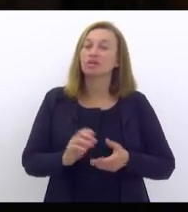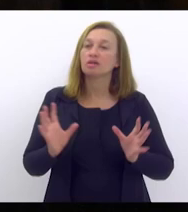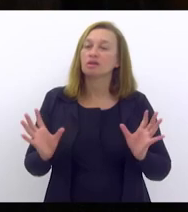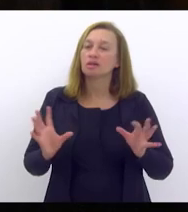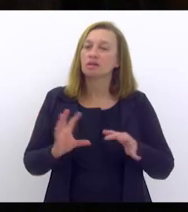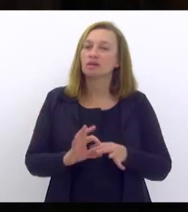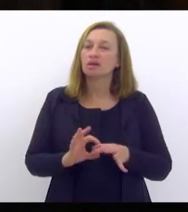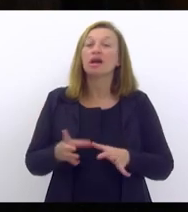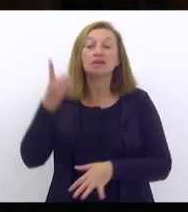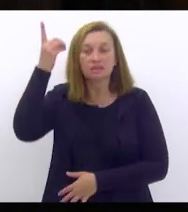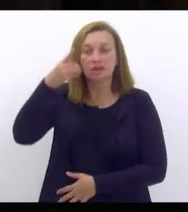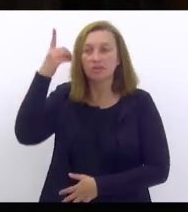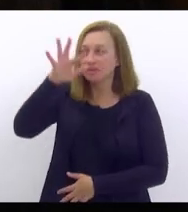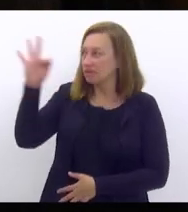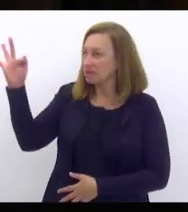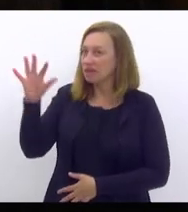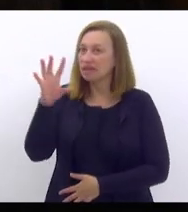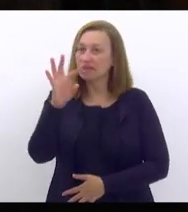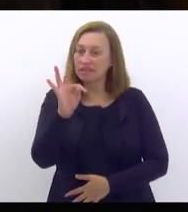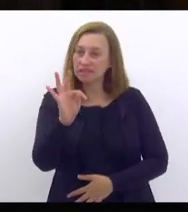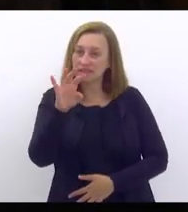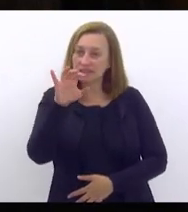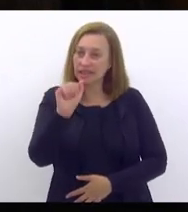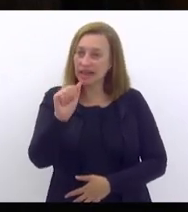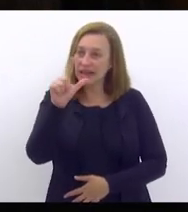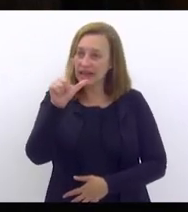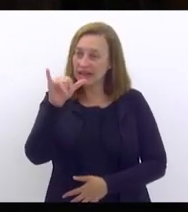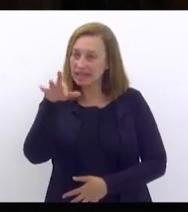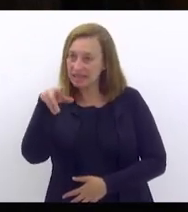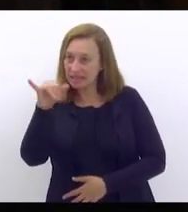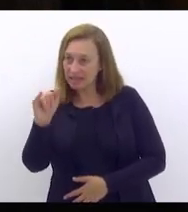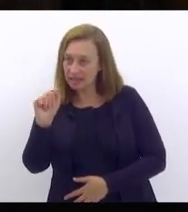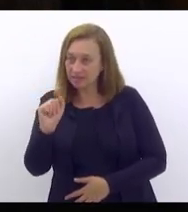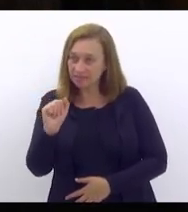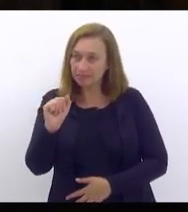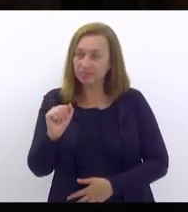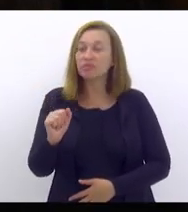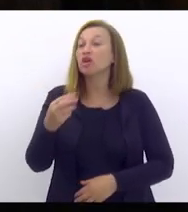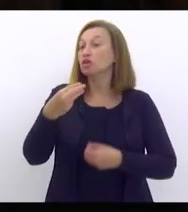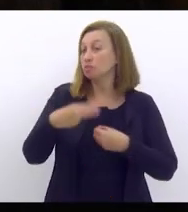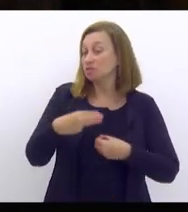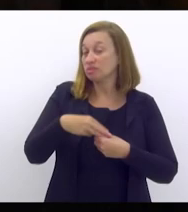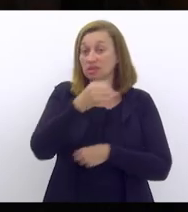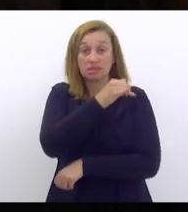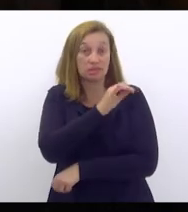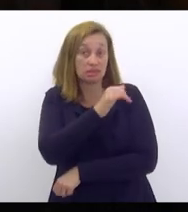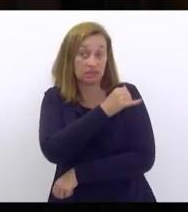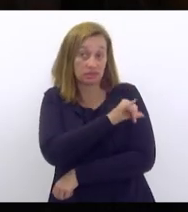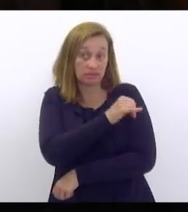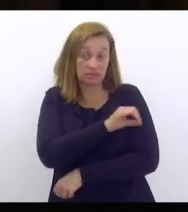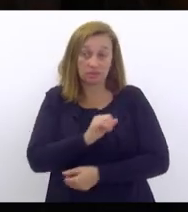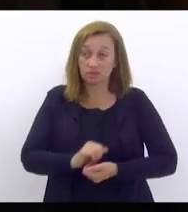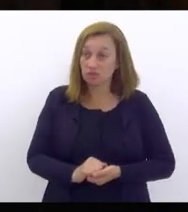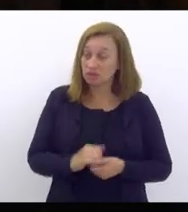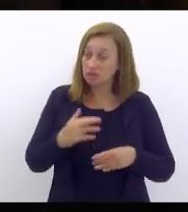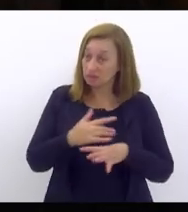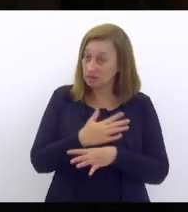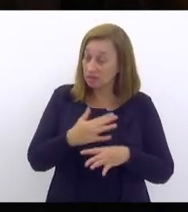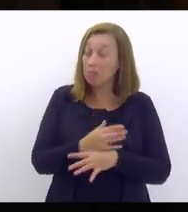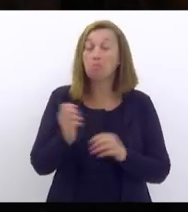da deputada federal Talíria Petroni. E no âmbito do município da cidade do Rio de Janeiro, há a